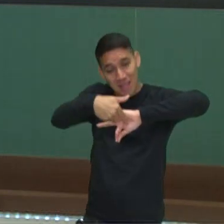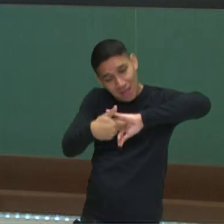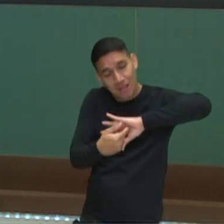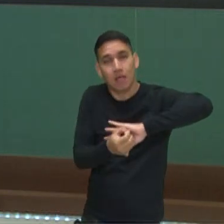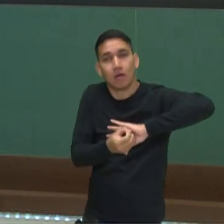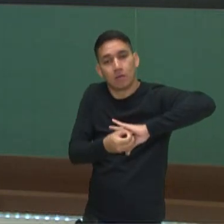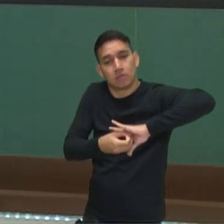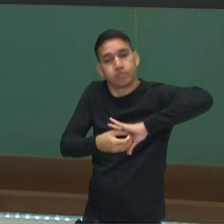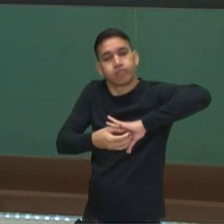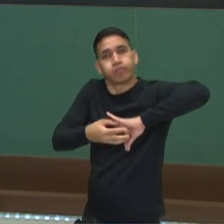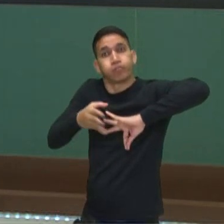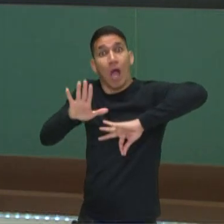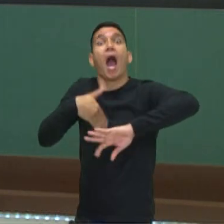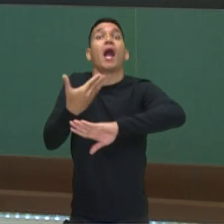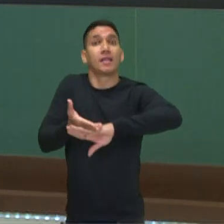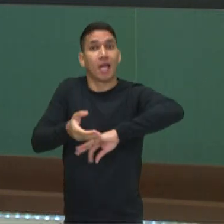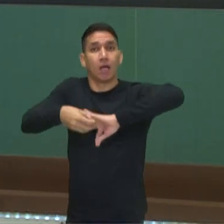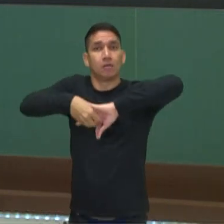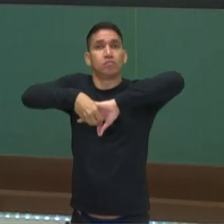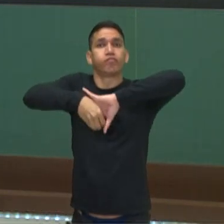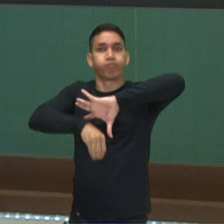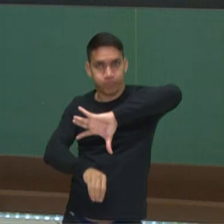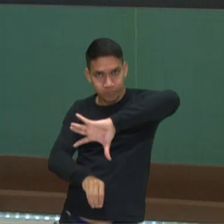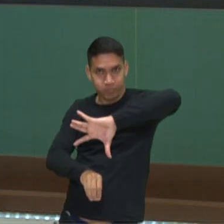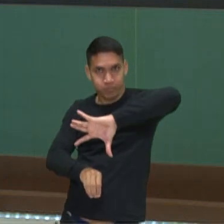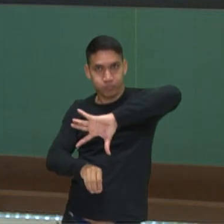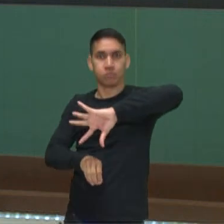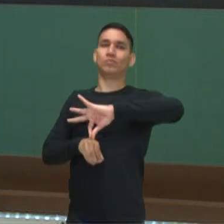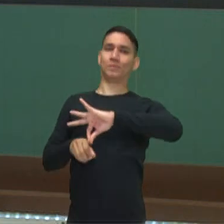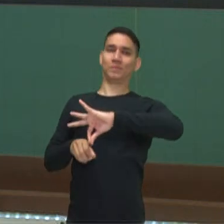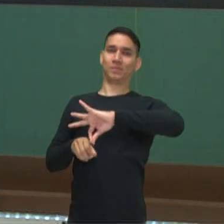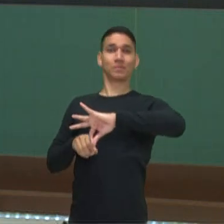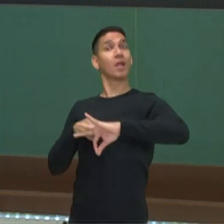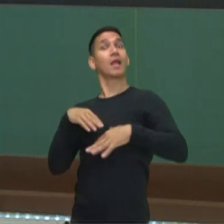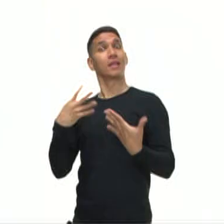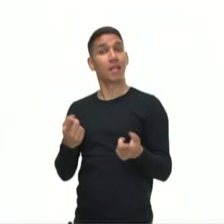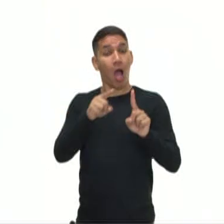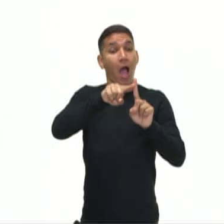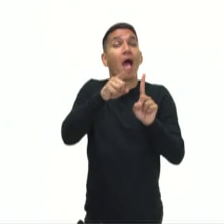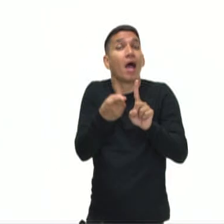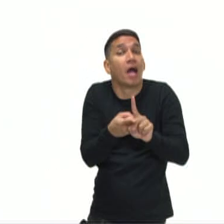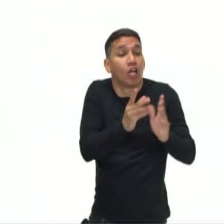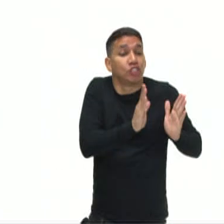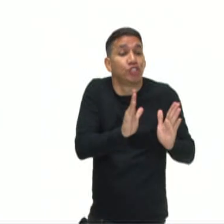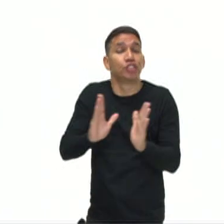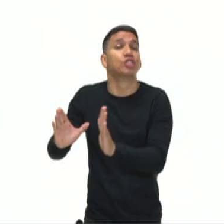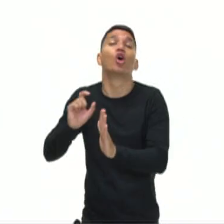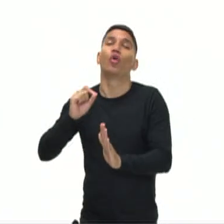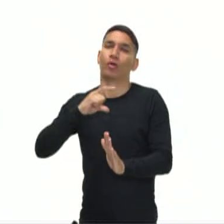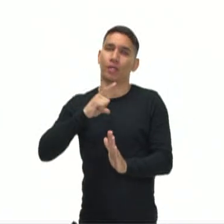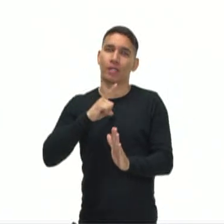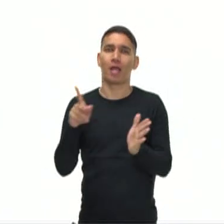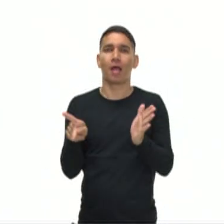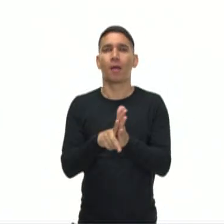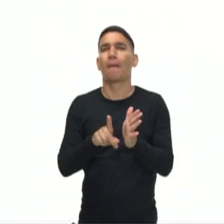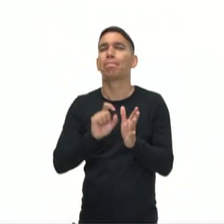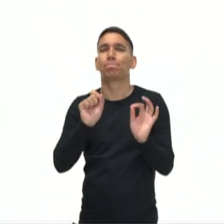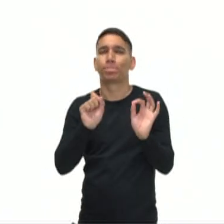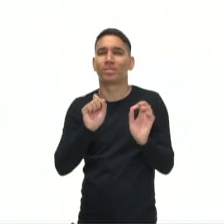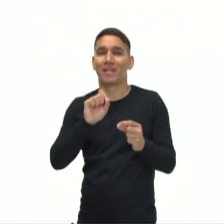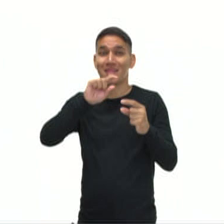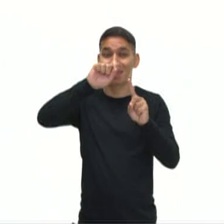o momento do nascimento. Então, a gravidez humana, ela é dividida aí em trimestres, né?